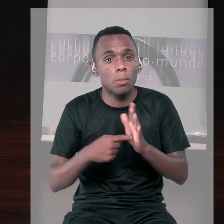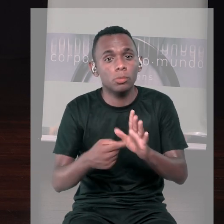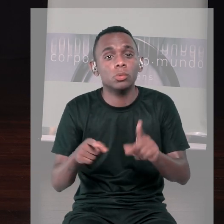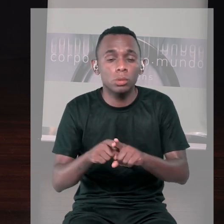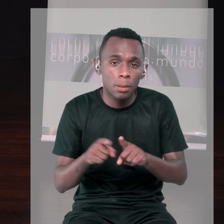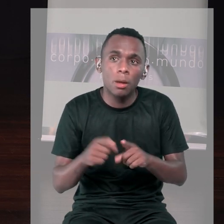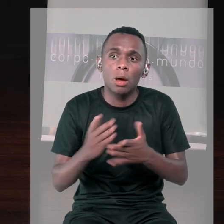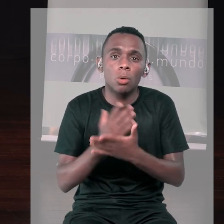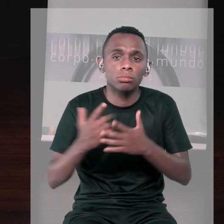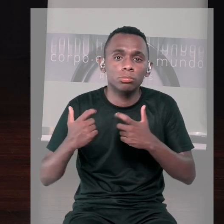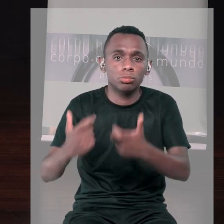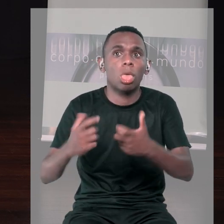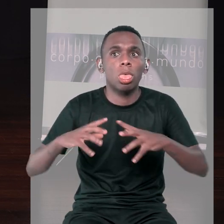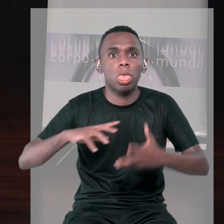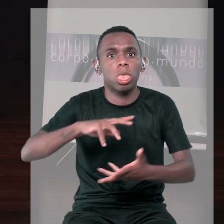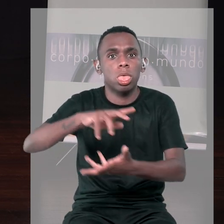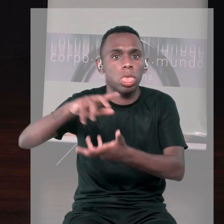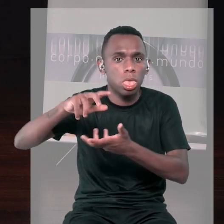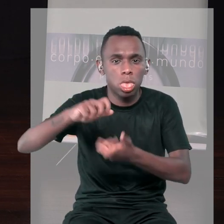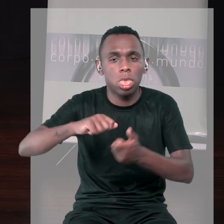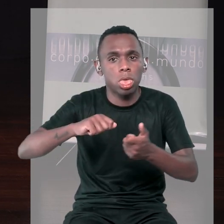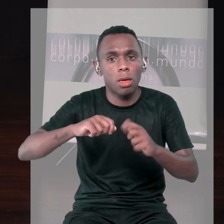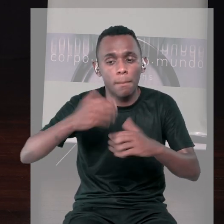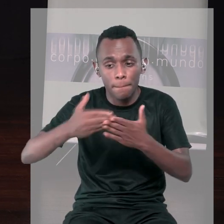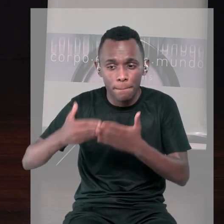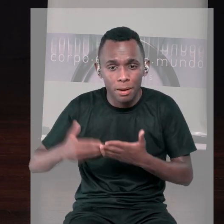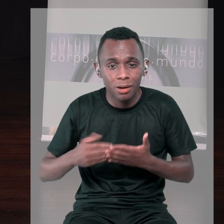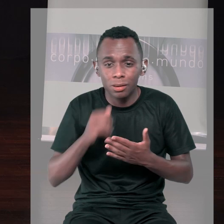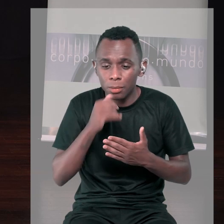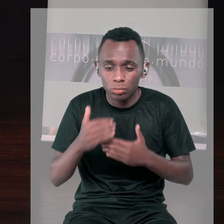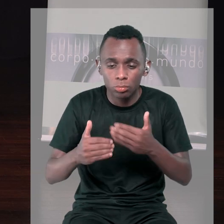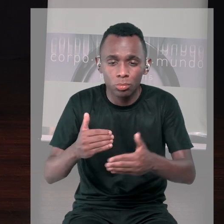aquelas batalhas enormes, com perdas enormes, para andar 1 metro à frente.